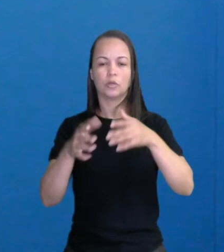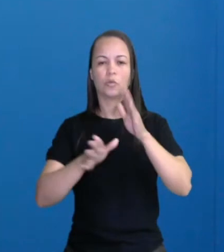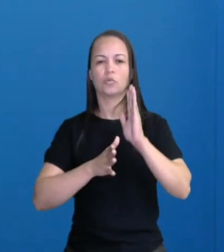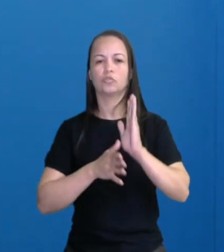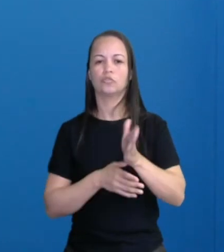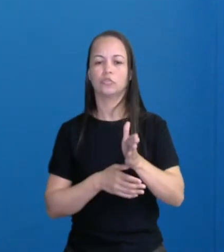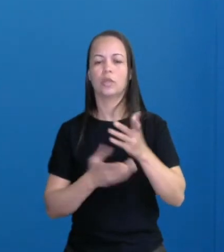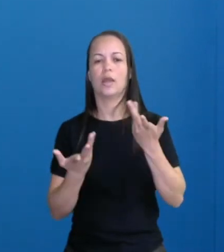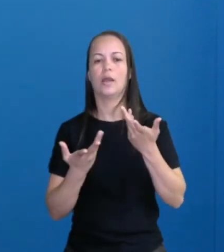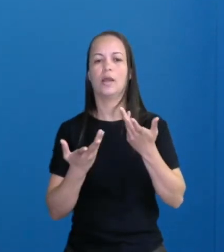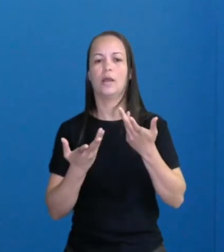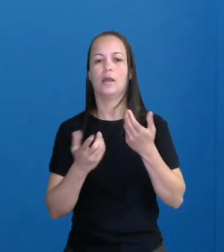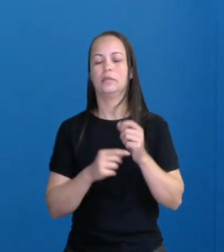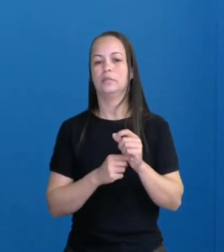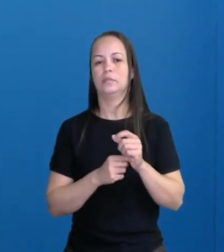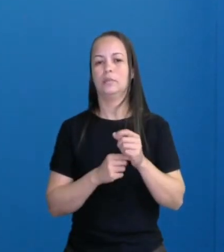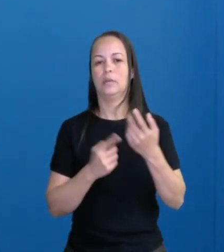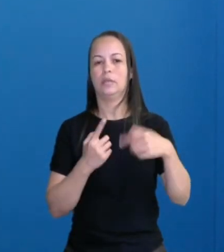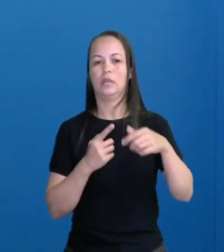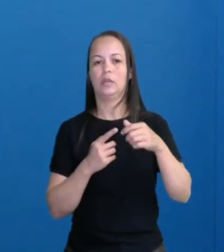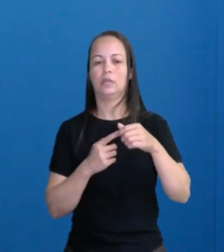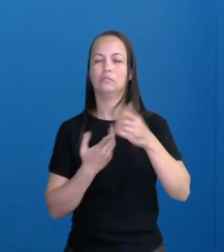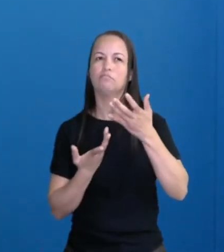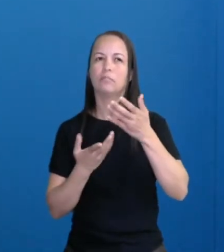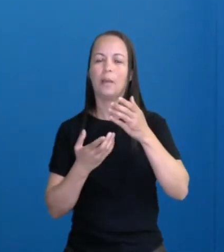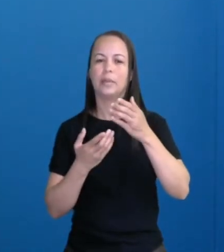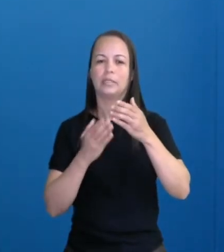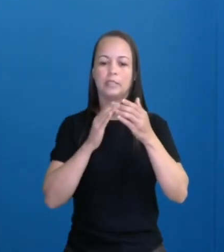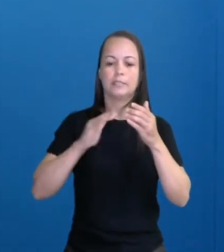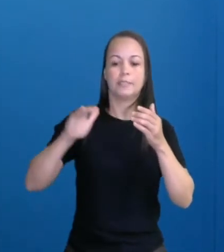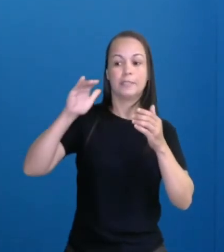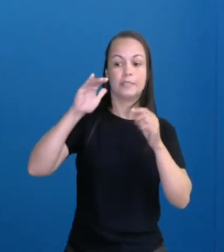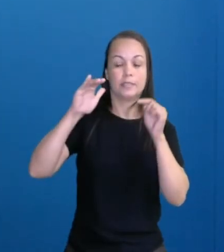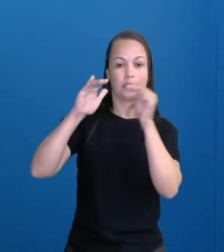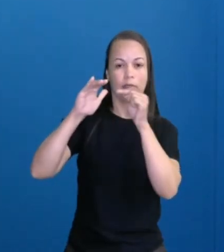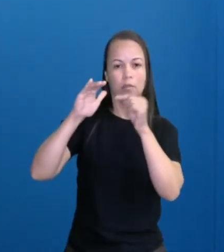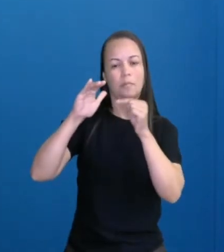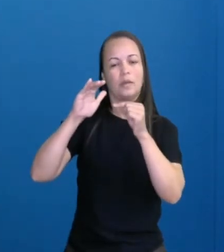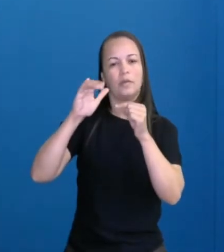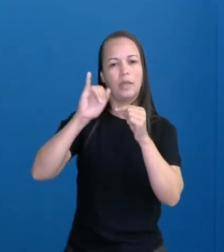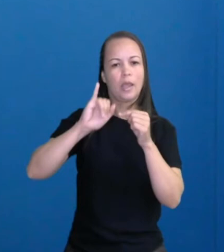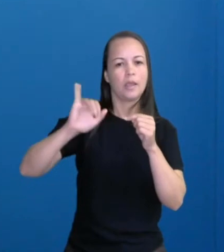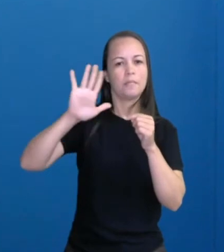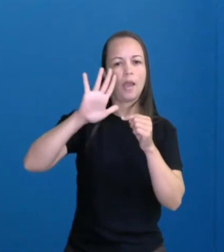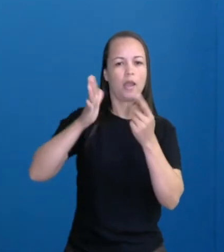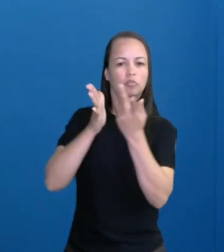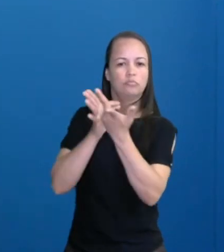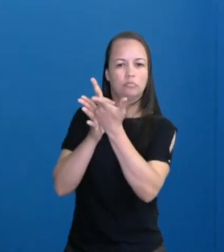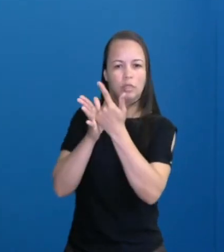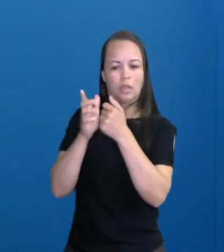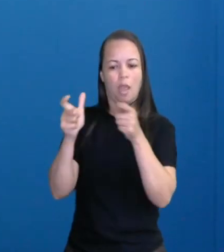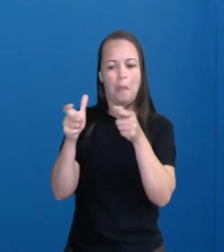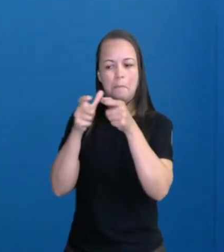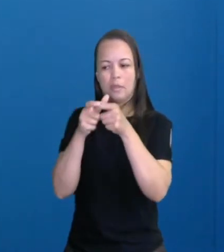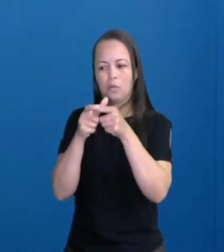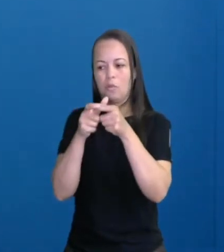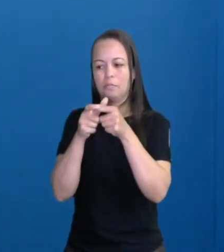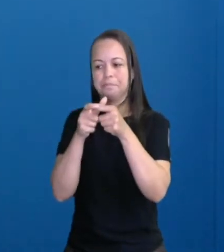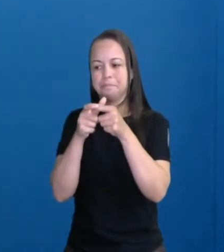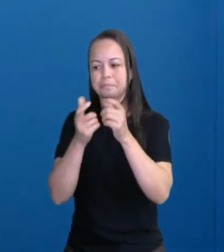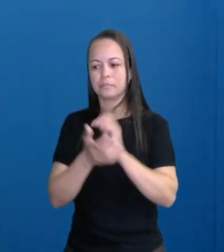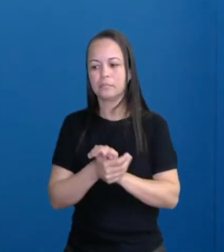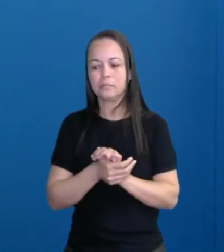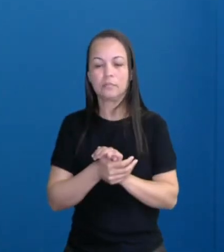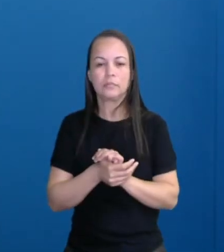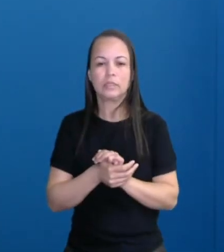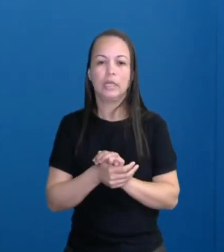vai ser a do desenho, a da imagem lá desenhada, a medida menor. E no denominador,